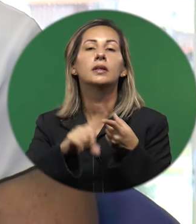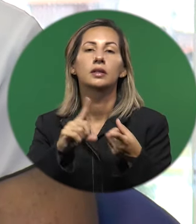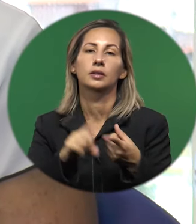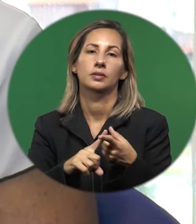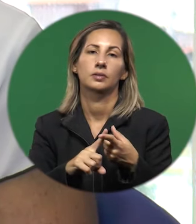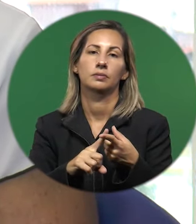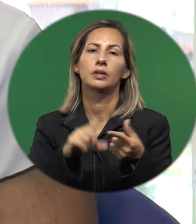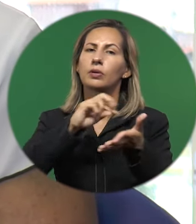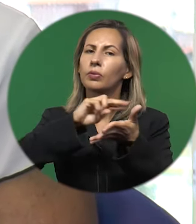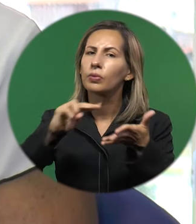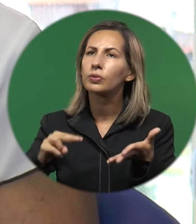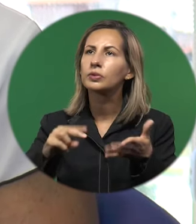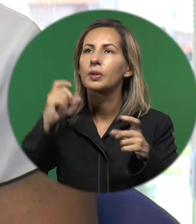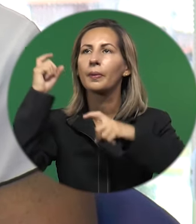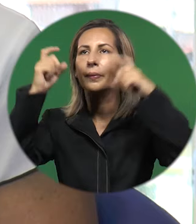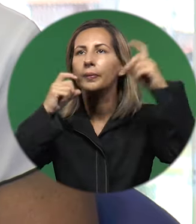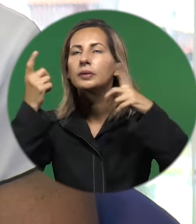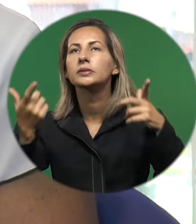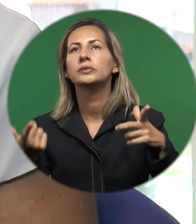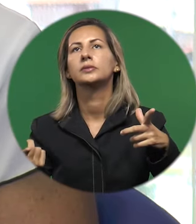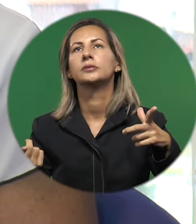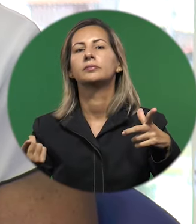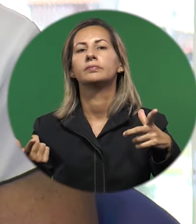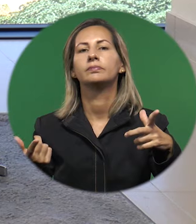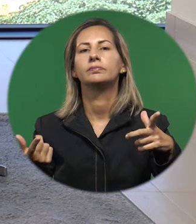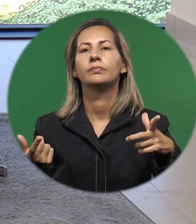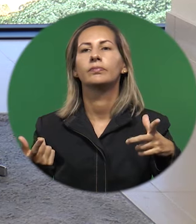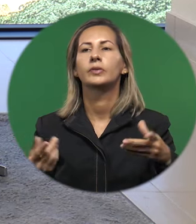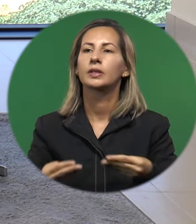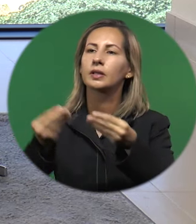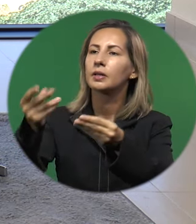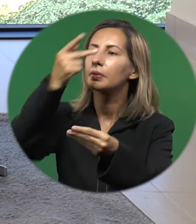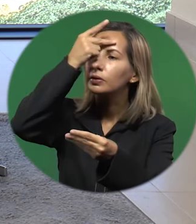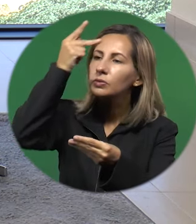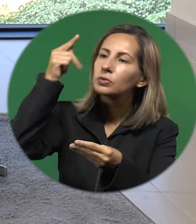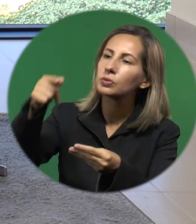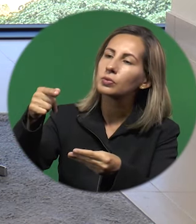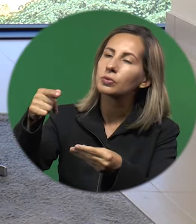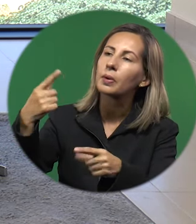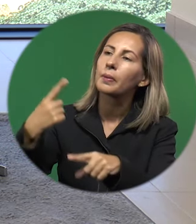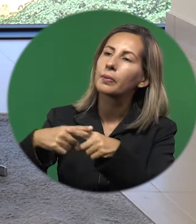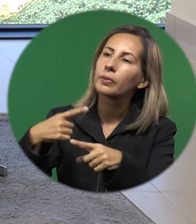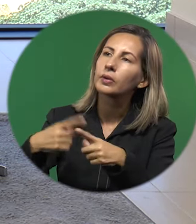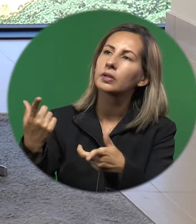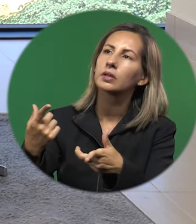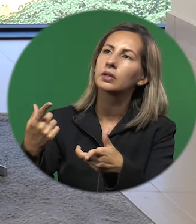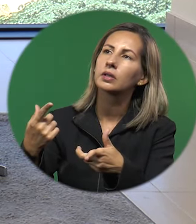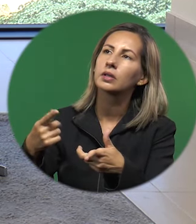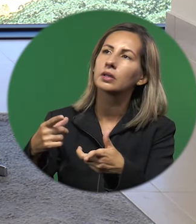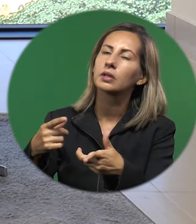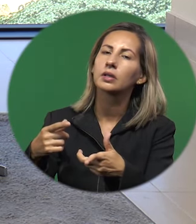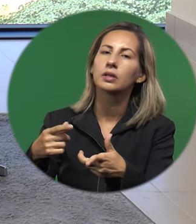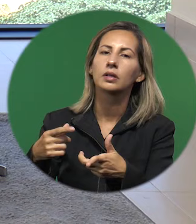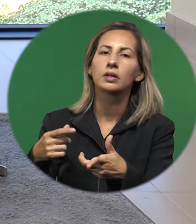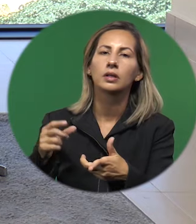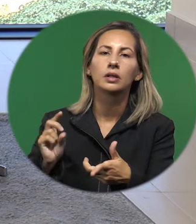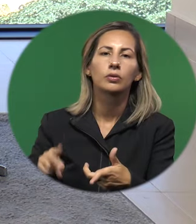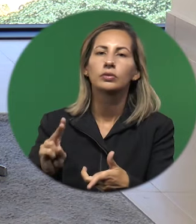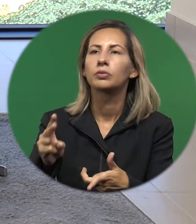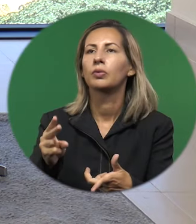também outras preocupações, que é a satisfação do servidor, né? Porque você não mantém um